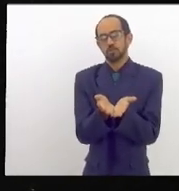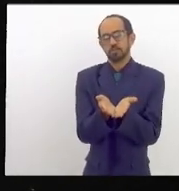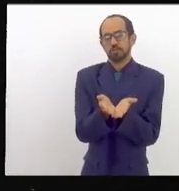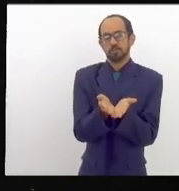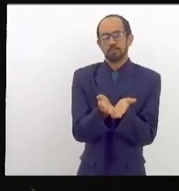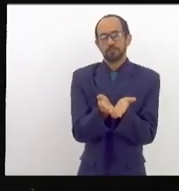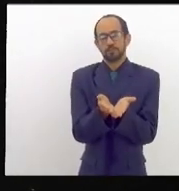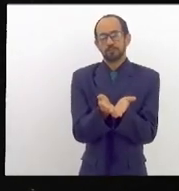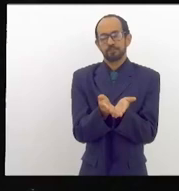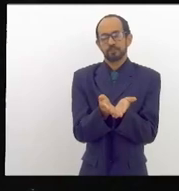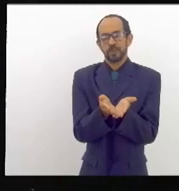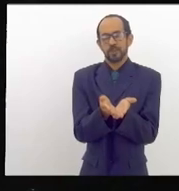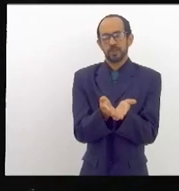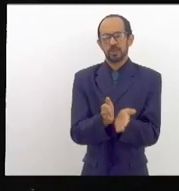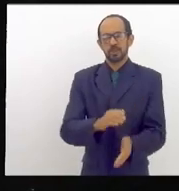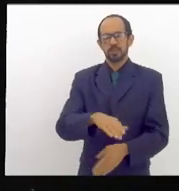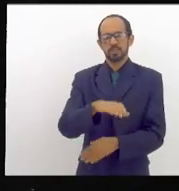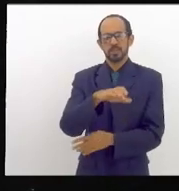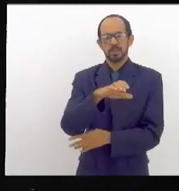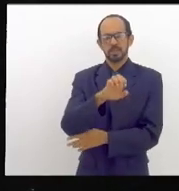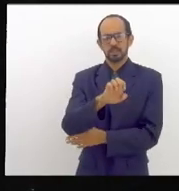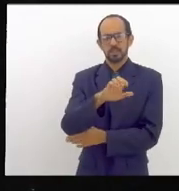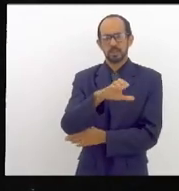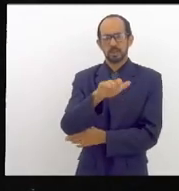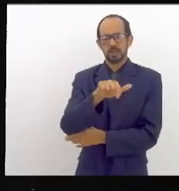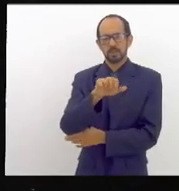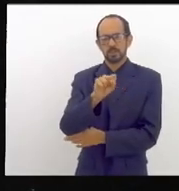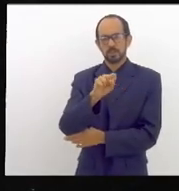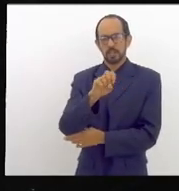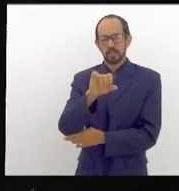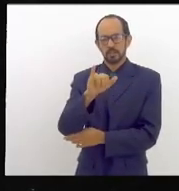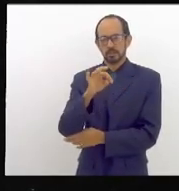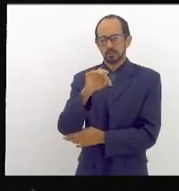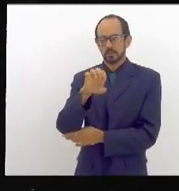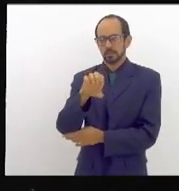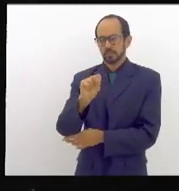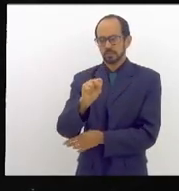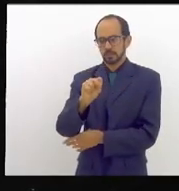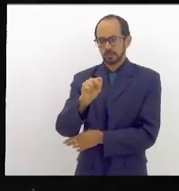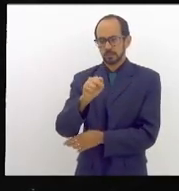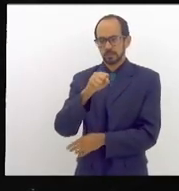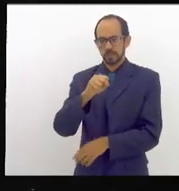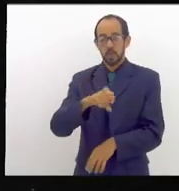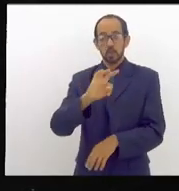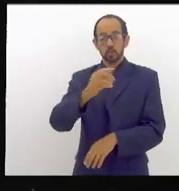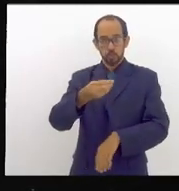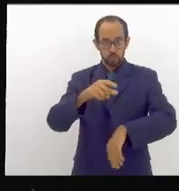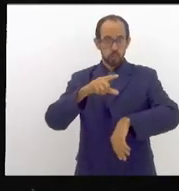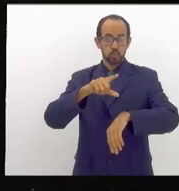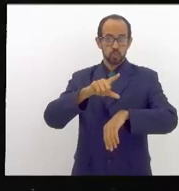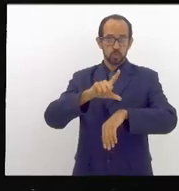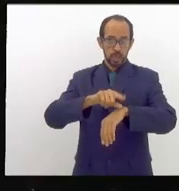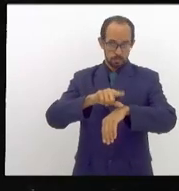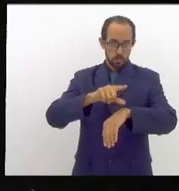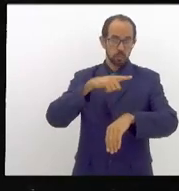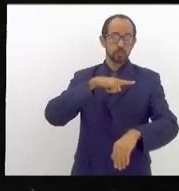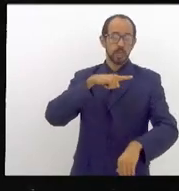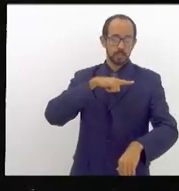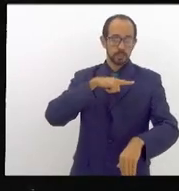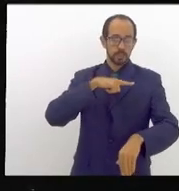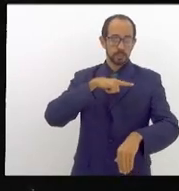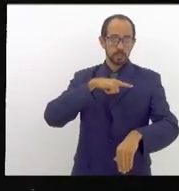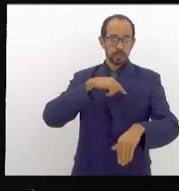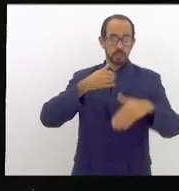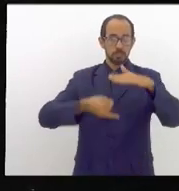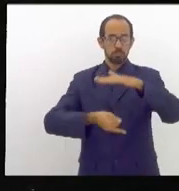e Eclesiastes Capítulo 3 que diz tudo tem um tempo determinado há tempo para todo o propósito debaixo do céu